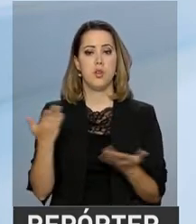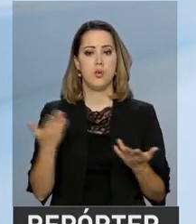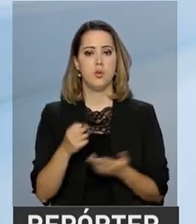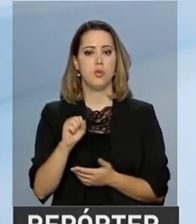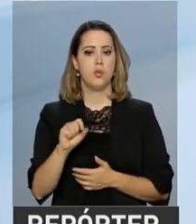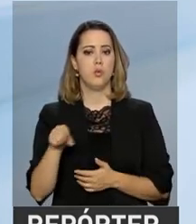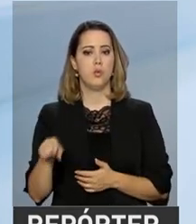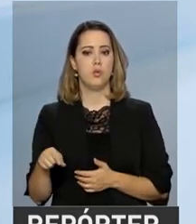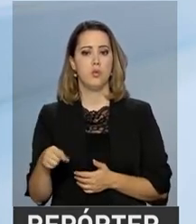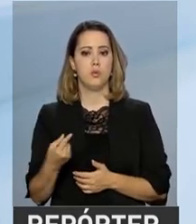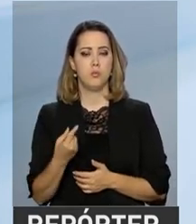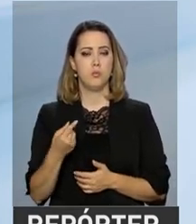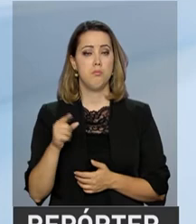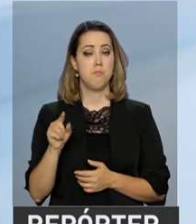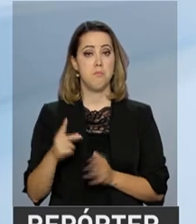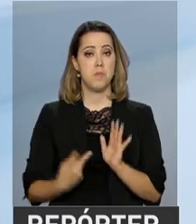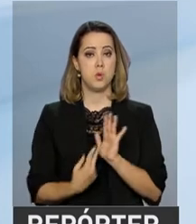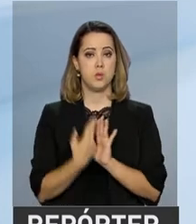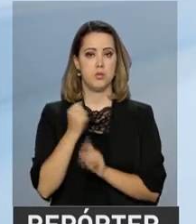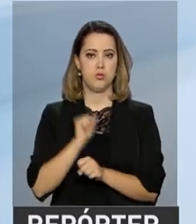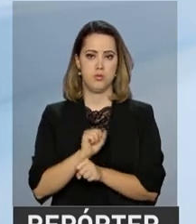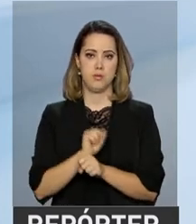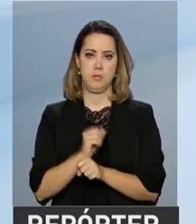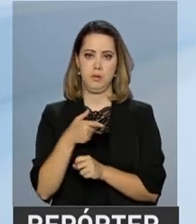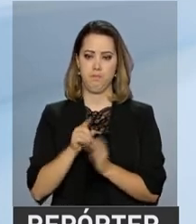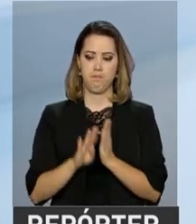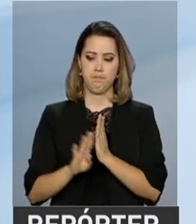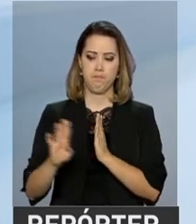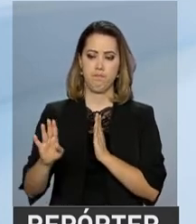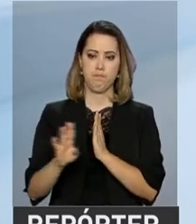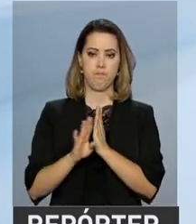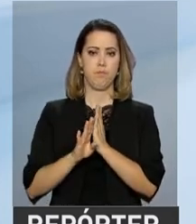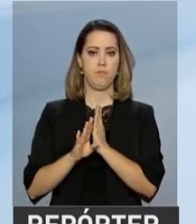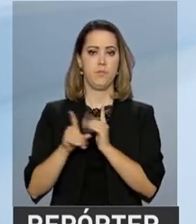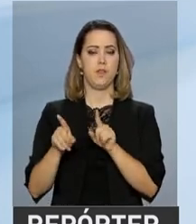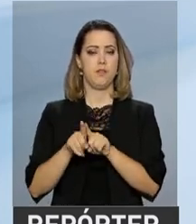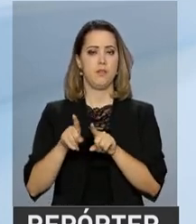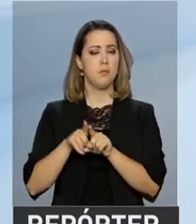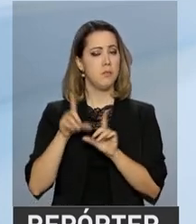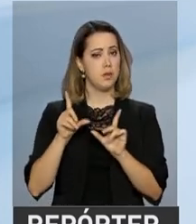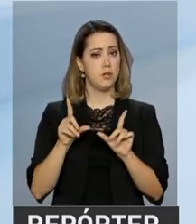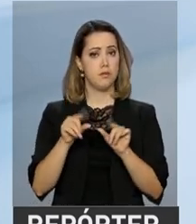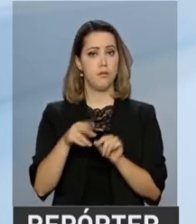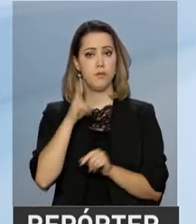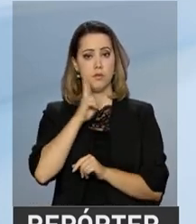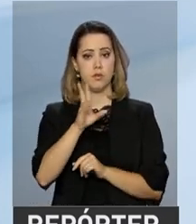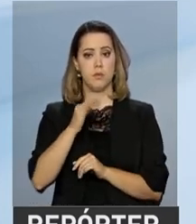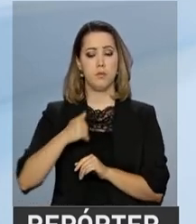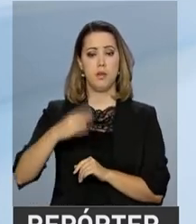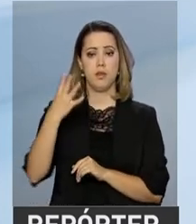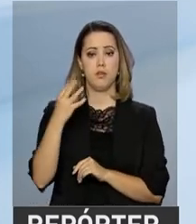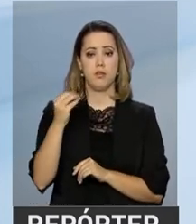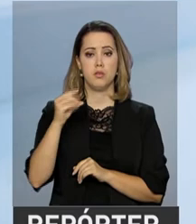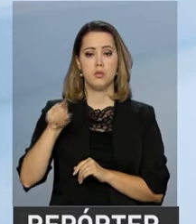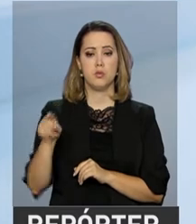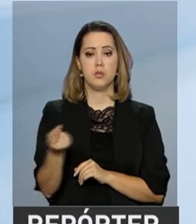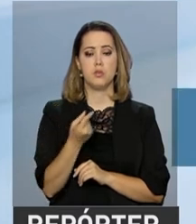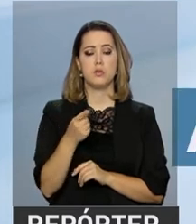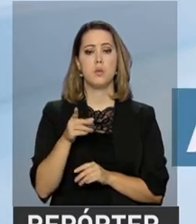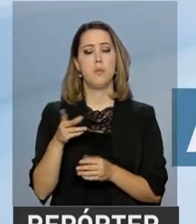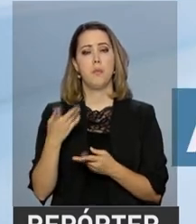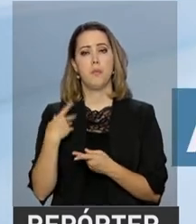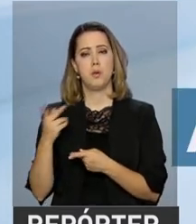de 8 mil cirurgias além dos procedimentos cirúrgicos os hospitais registraram ainda mais de 400 mil